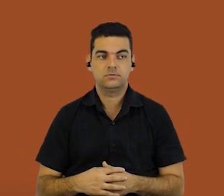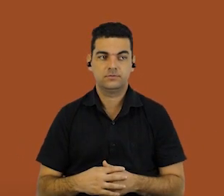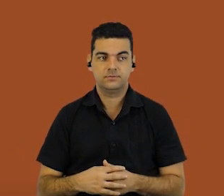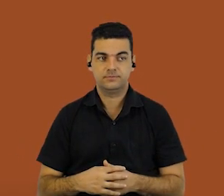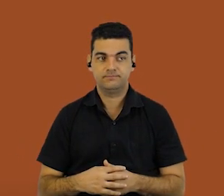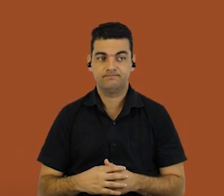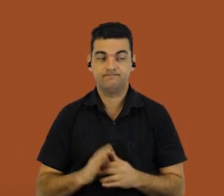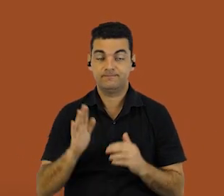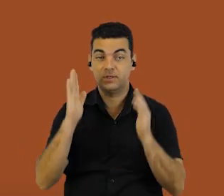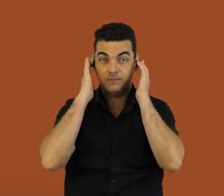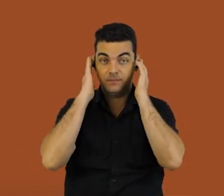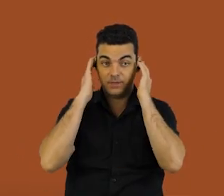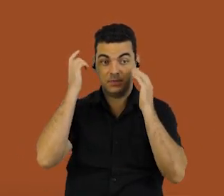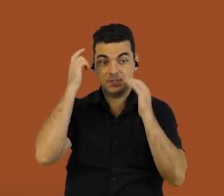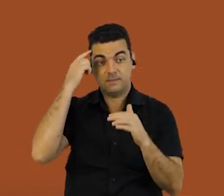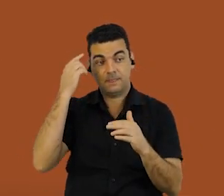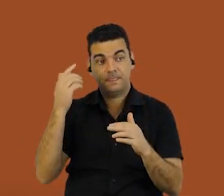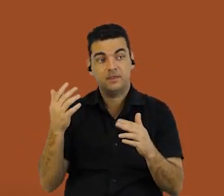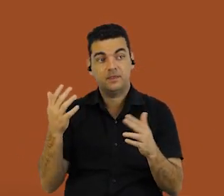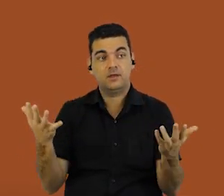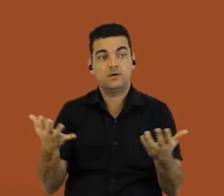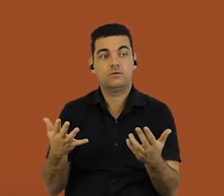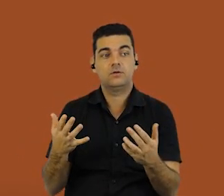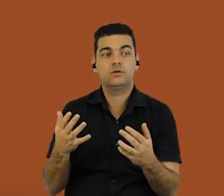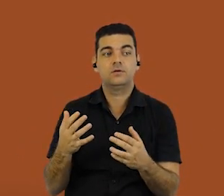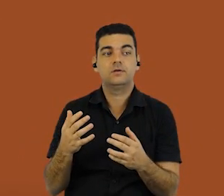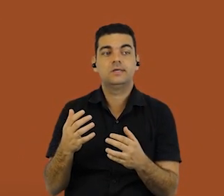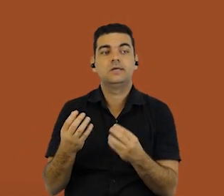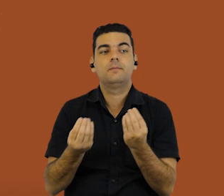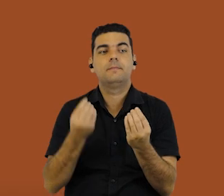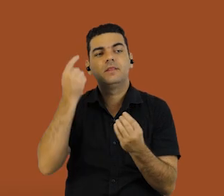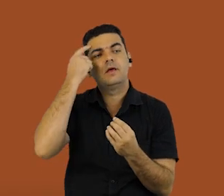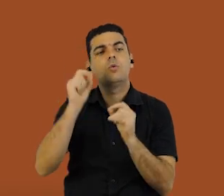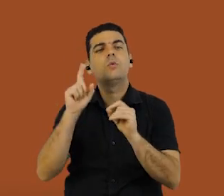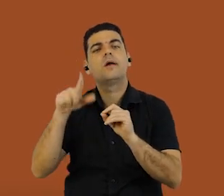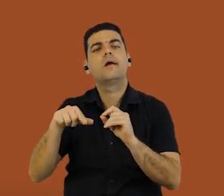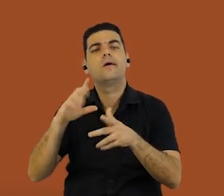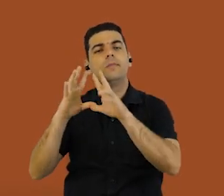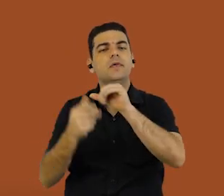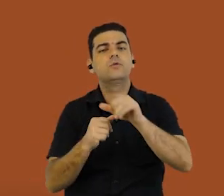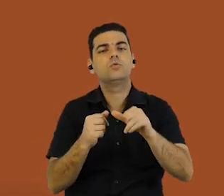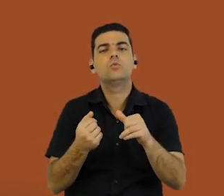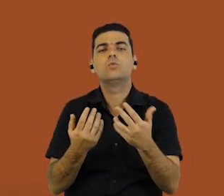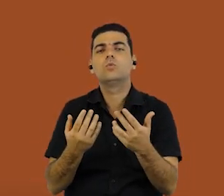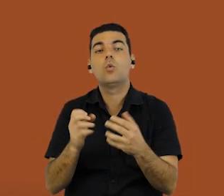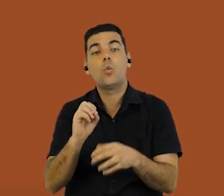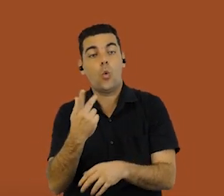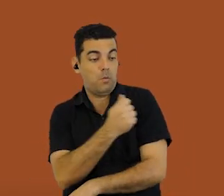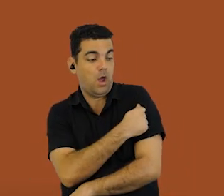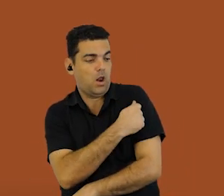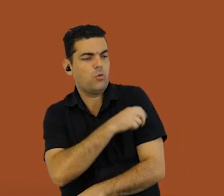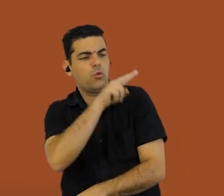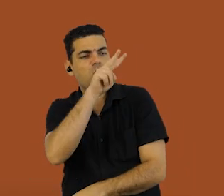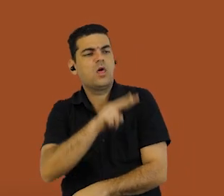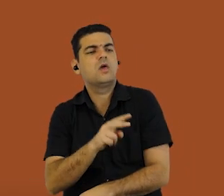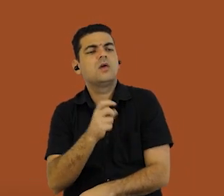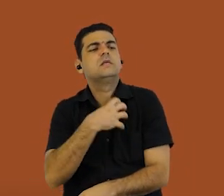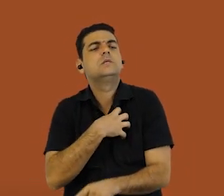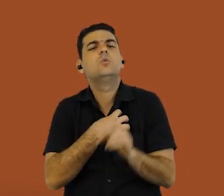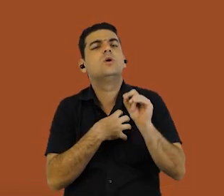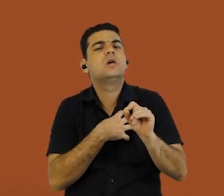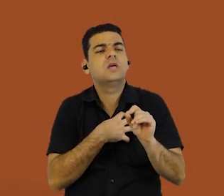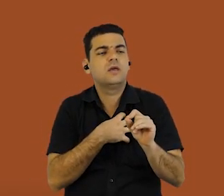Estabelecido esse processo evolutivo de se pensar quem é o negro no mundo e quem é o seu aluno negro, de onde ele